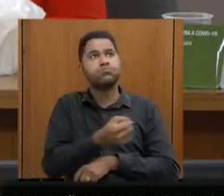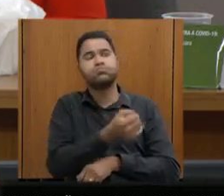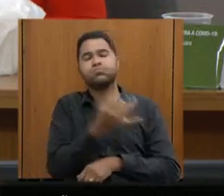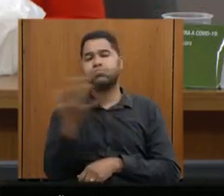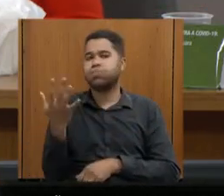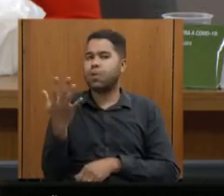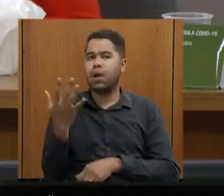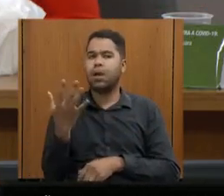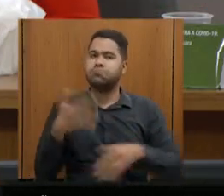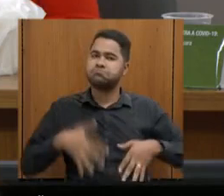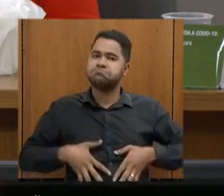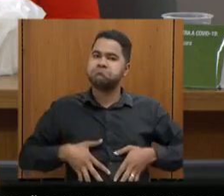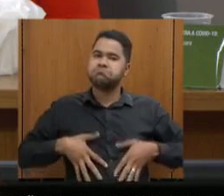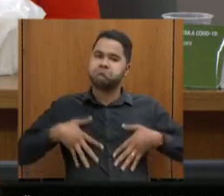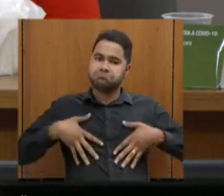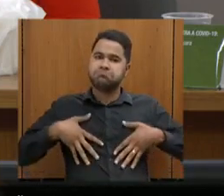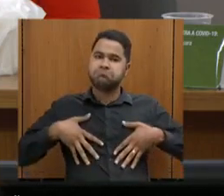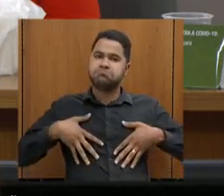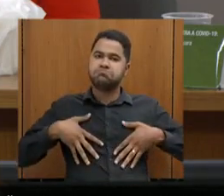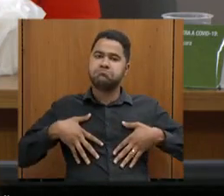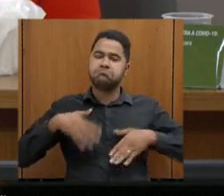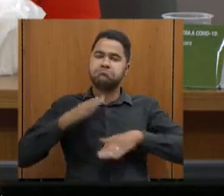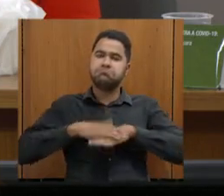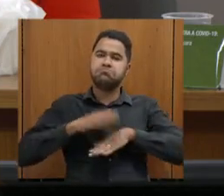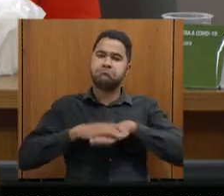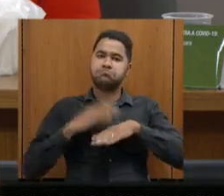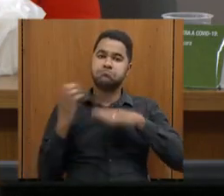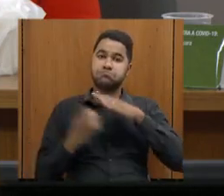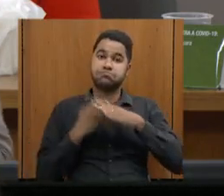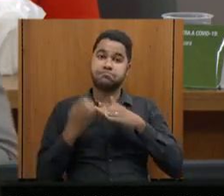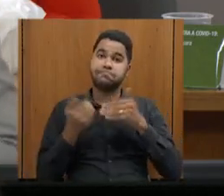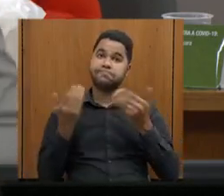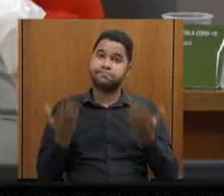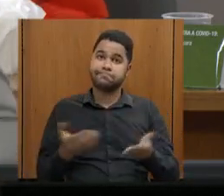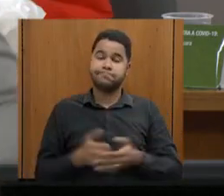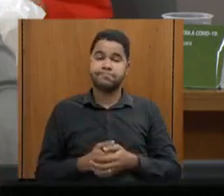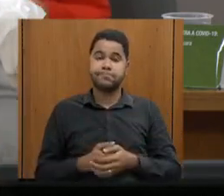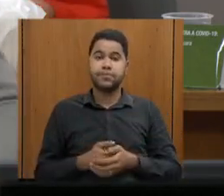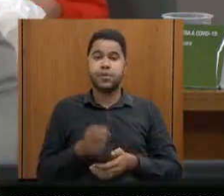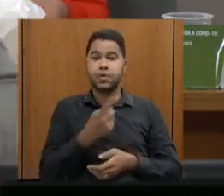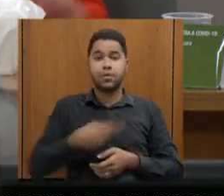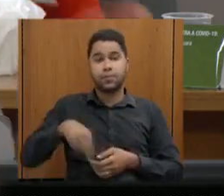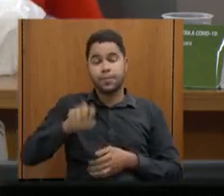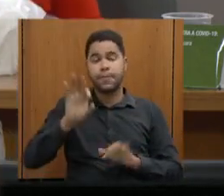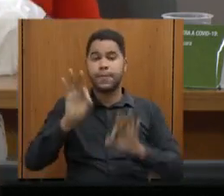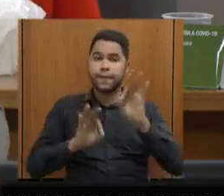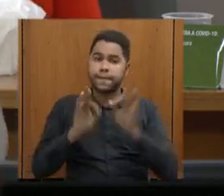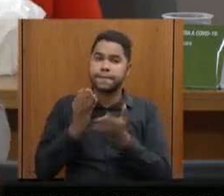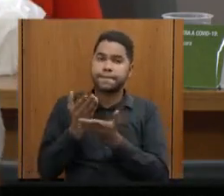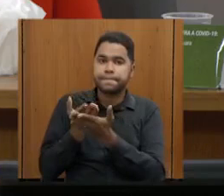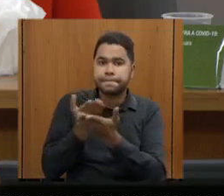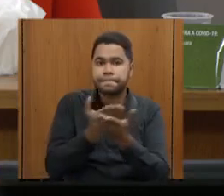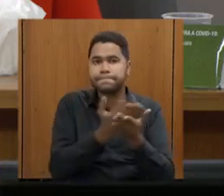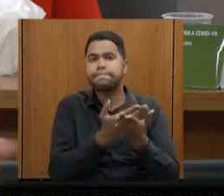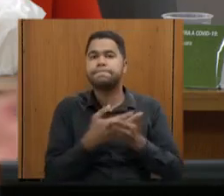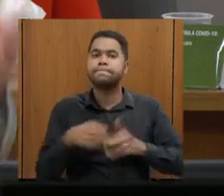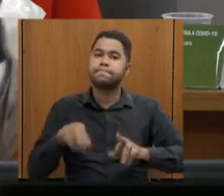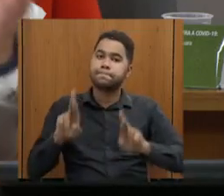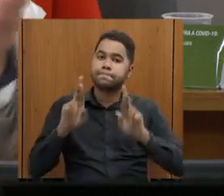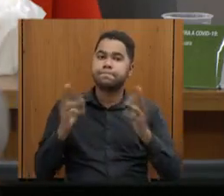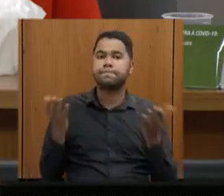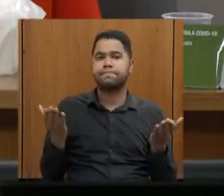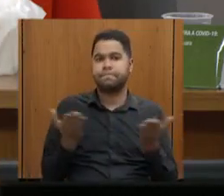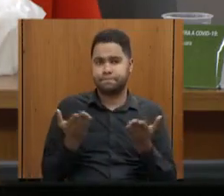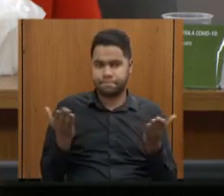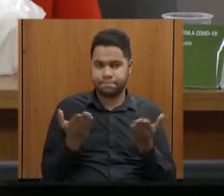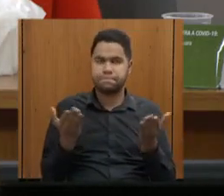milhares ficarem satisfeitos como da empresa então estamos fazendo esses estudos esperamos